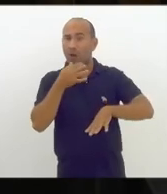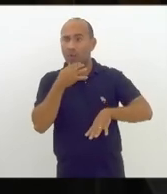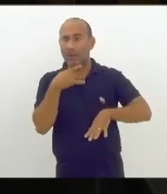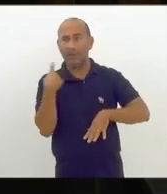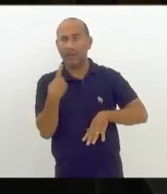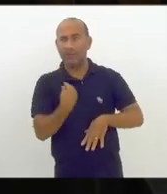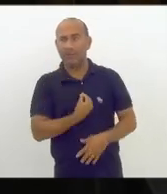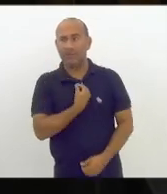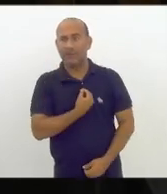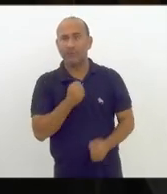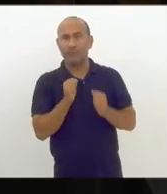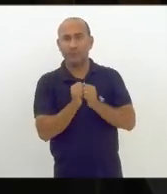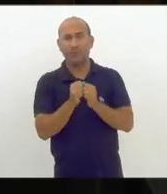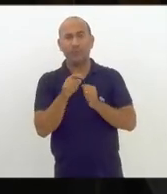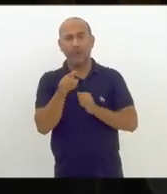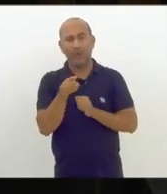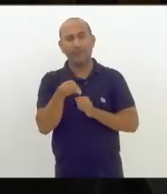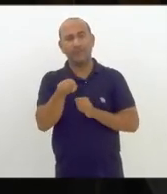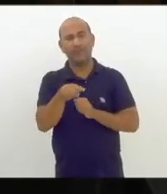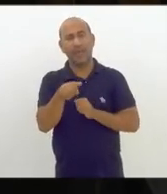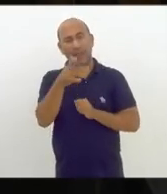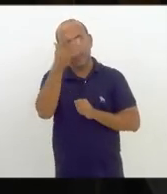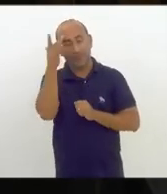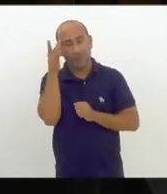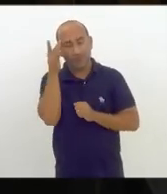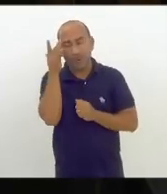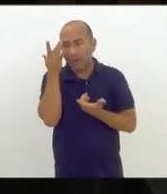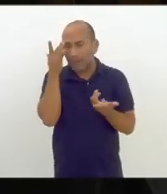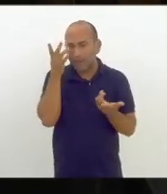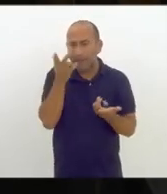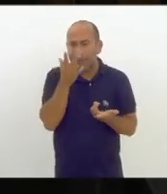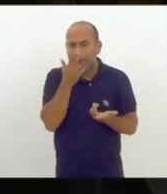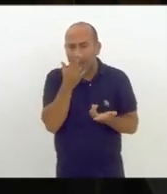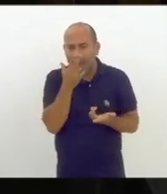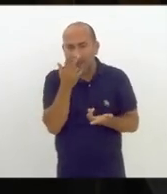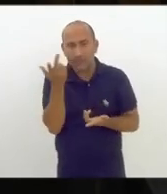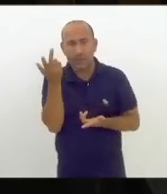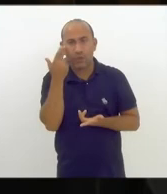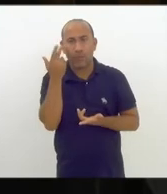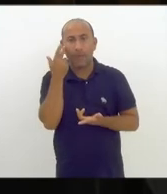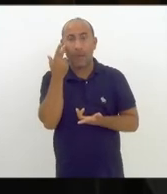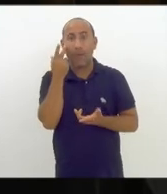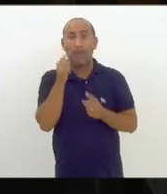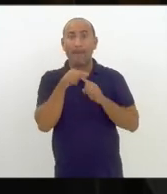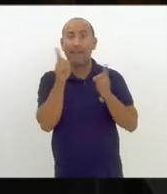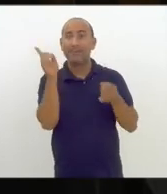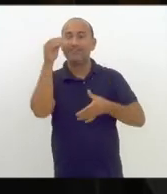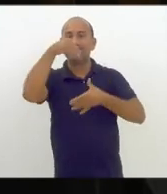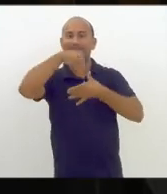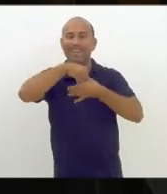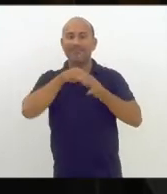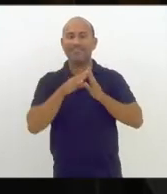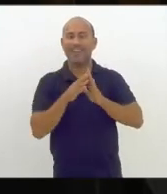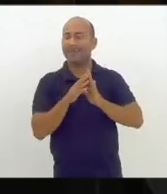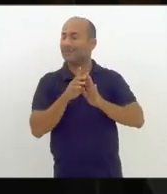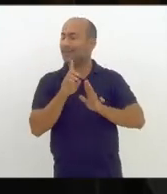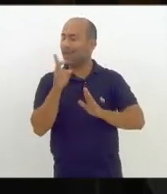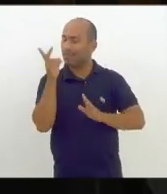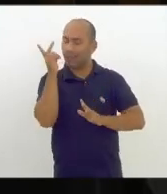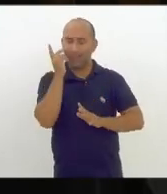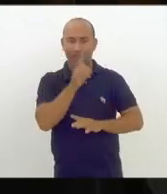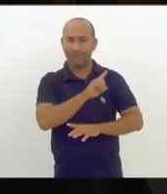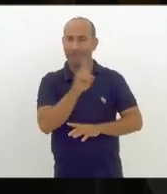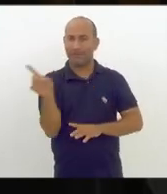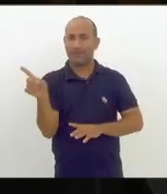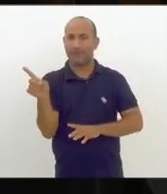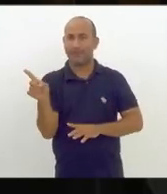com eles, e com as pessoas, eles são como pessoas normais, mas em casa eles não são, né? Nossa colega